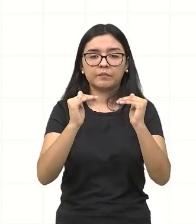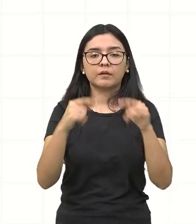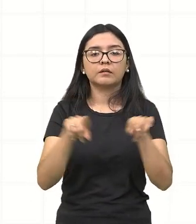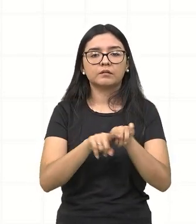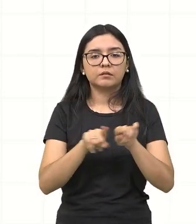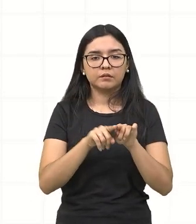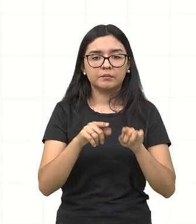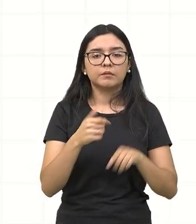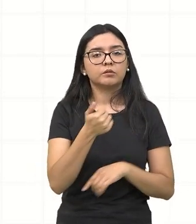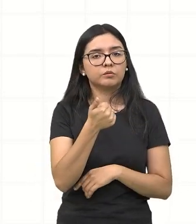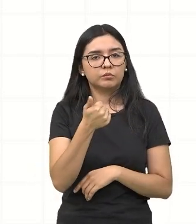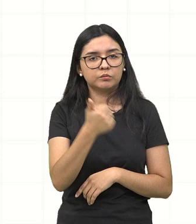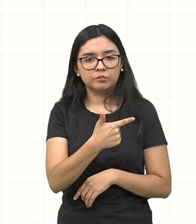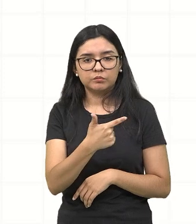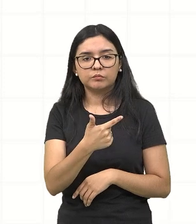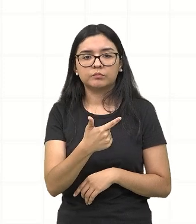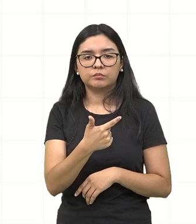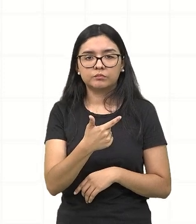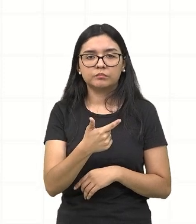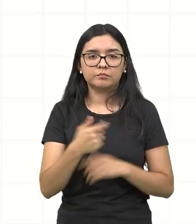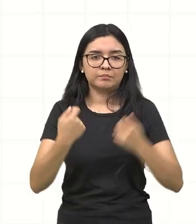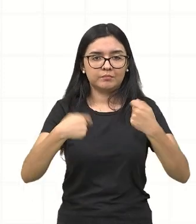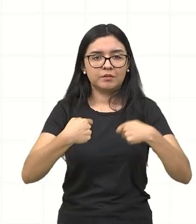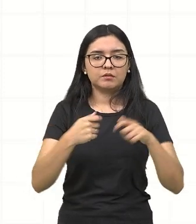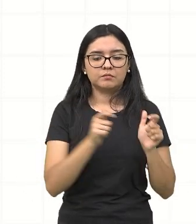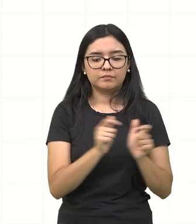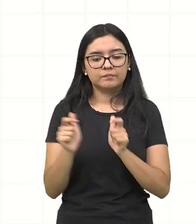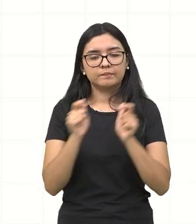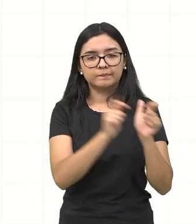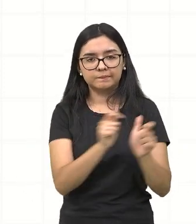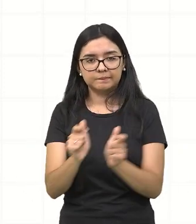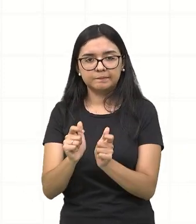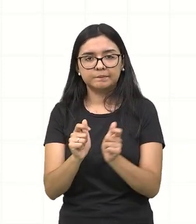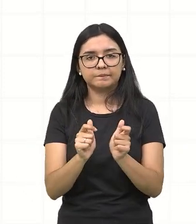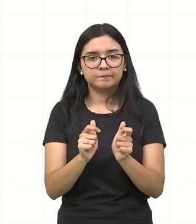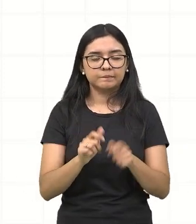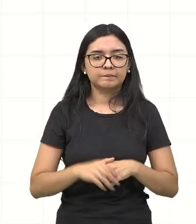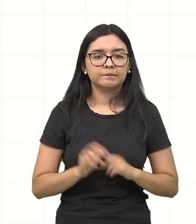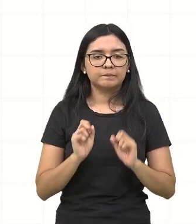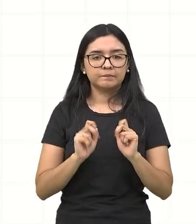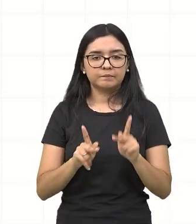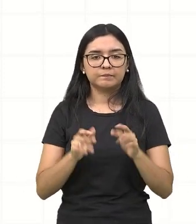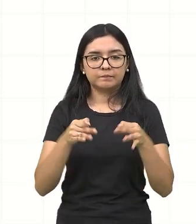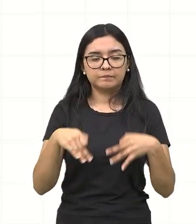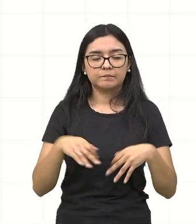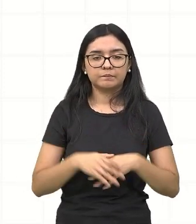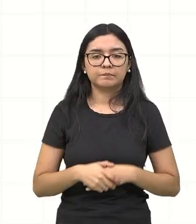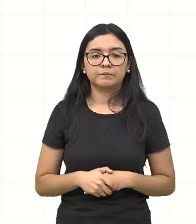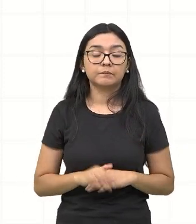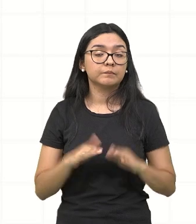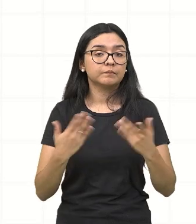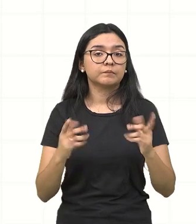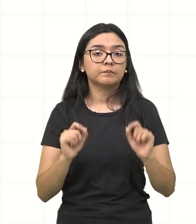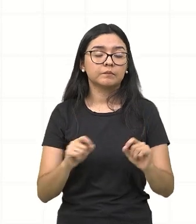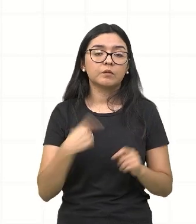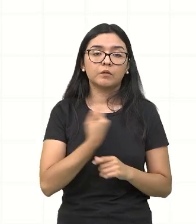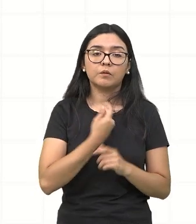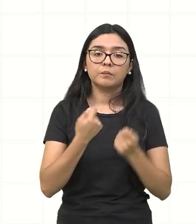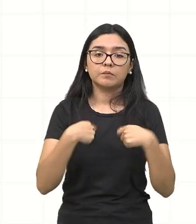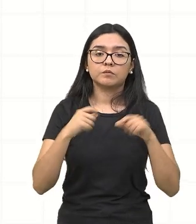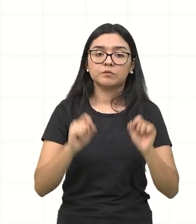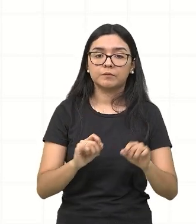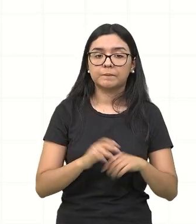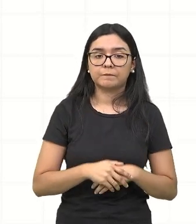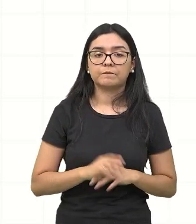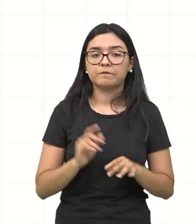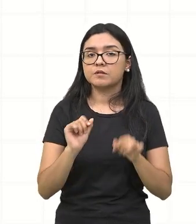outra parte de cima, nós também teremos 12 cubos, certo? Em outras palavras, nós podemos